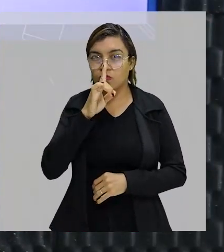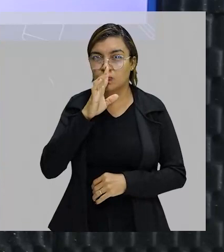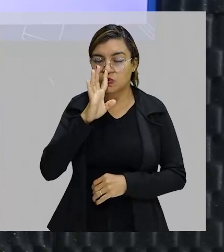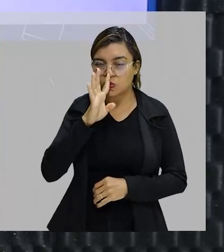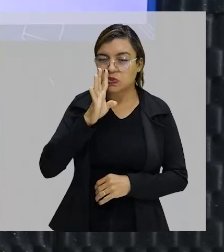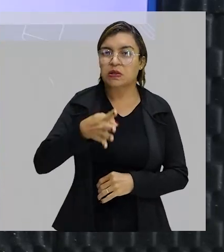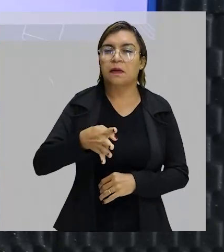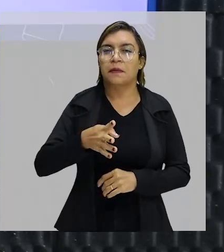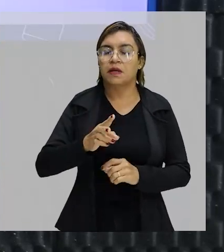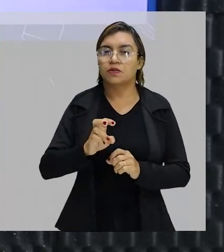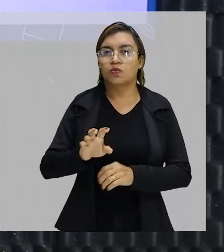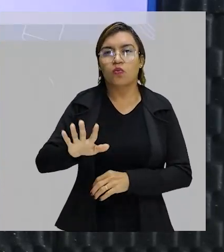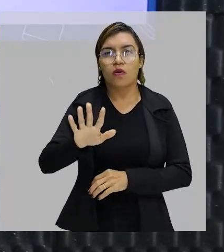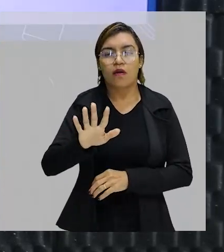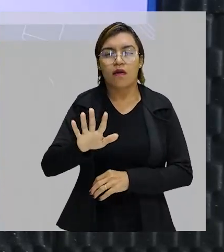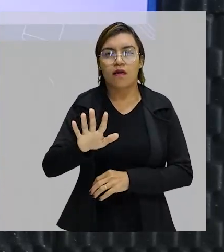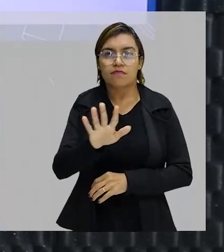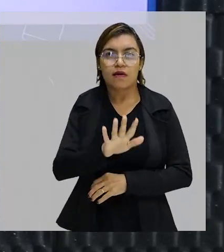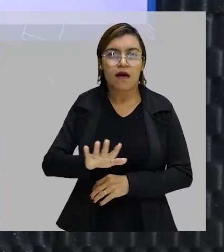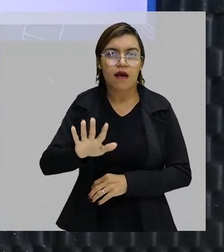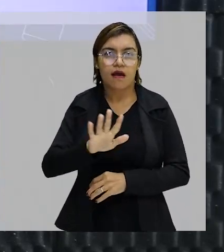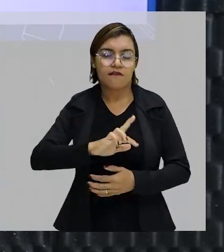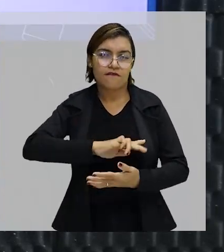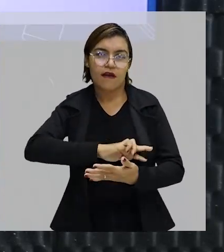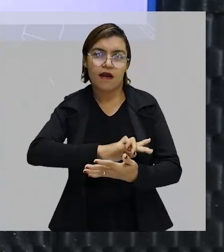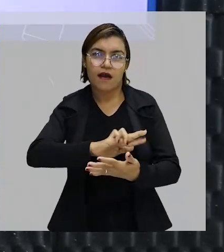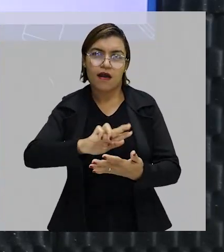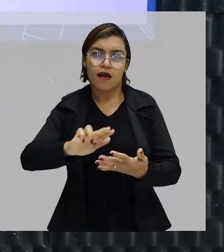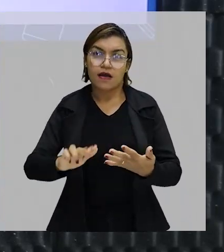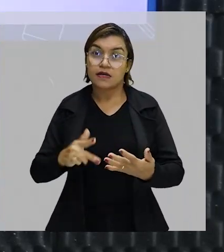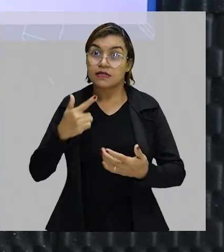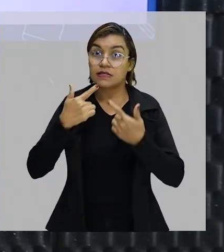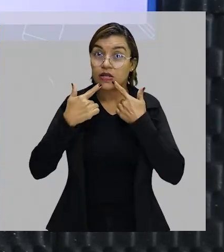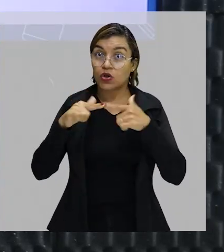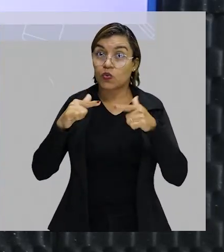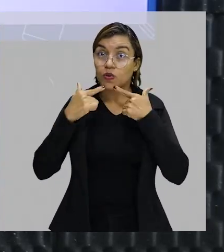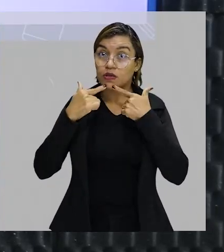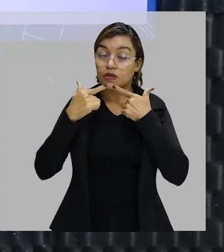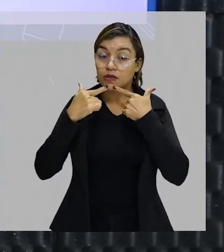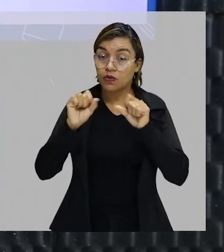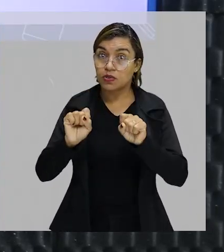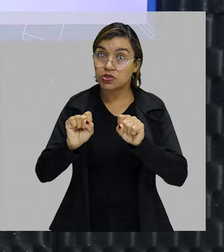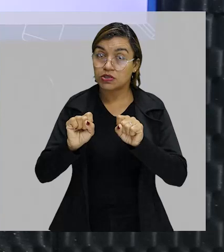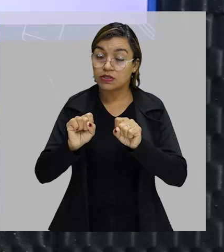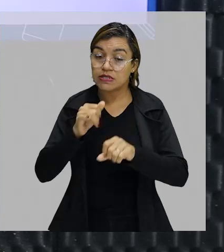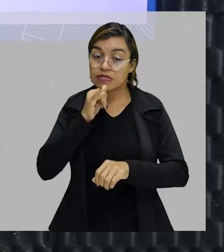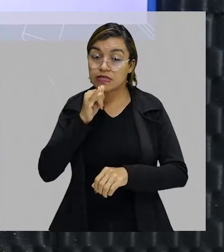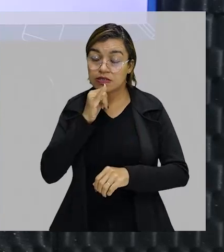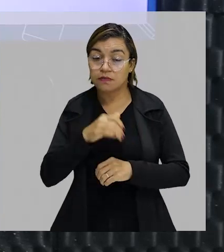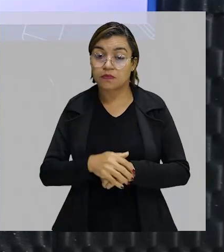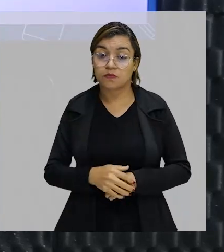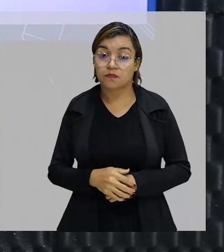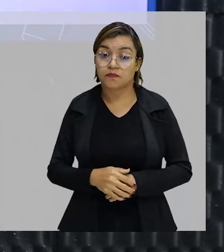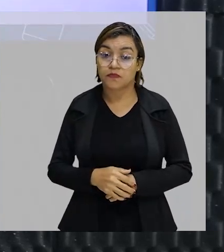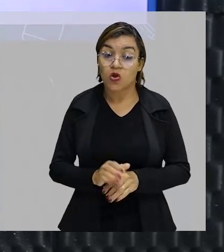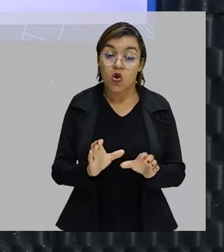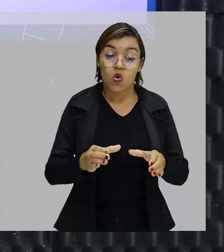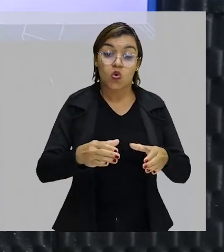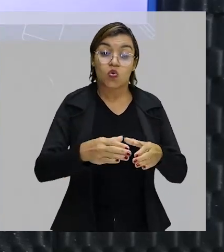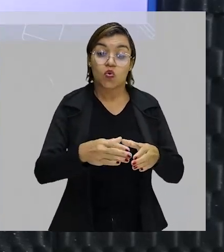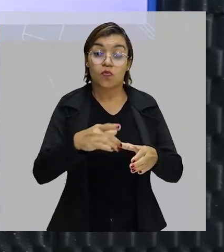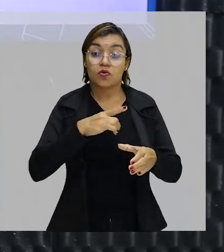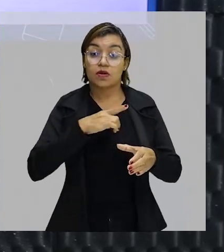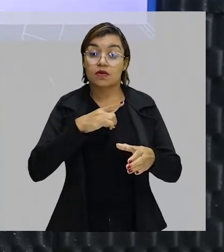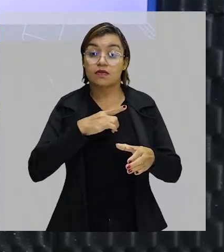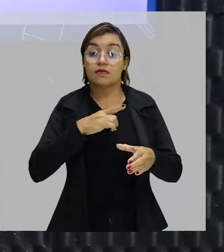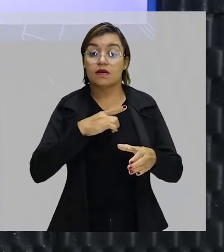negativo em relação a determinadas variedades linguísticas. Grupos que gozam de menor prestígio